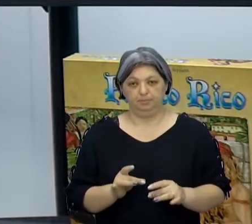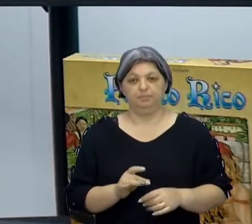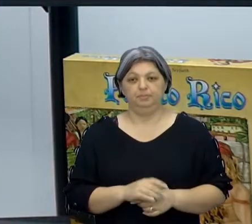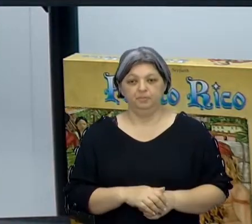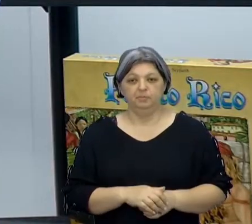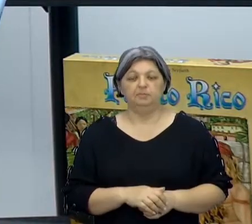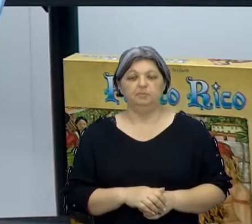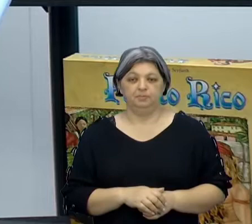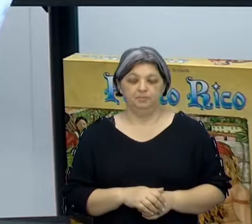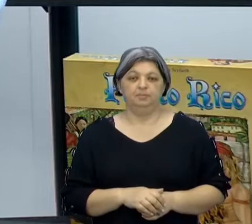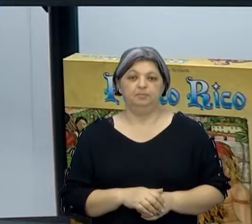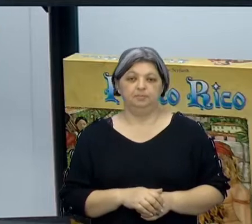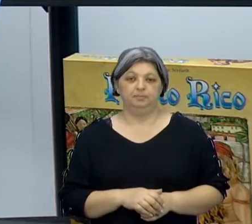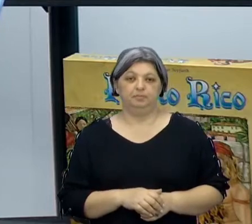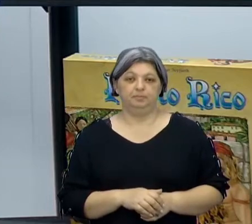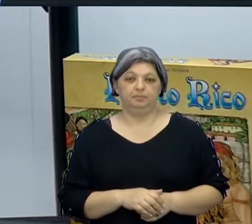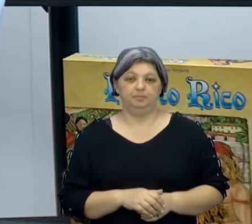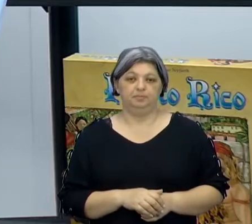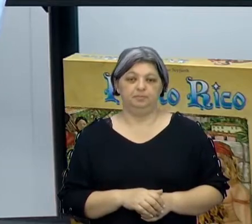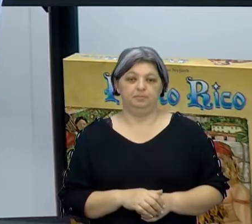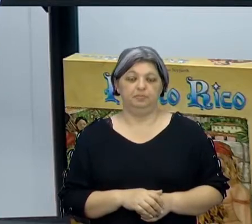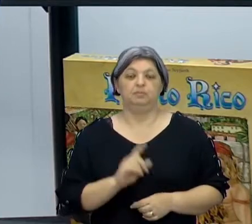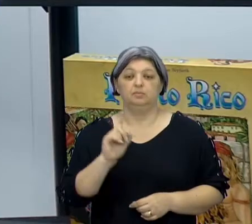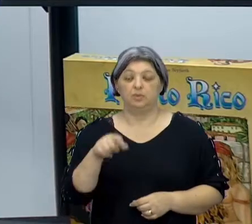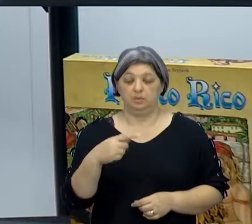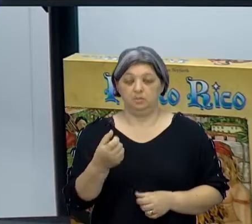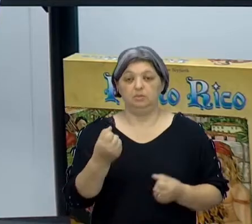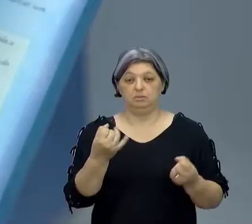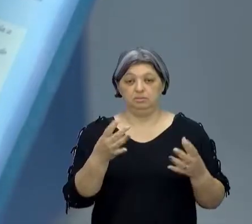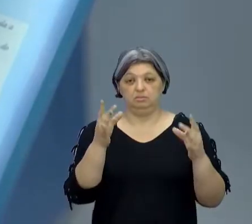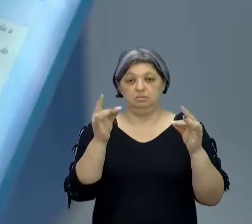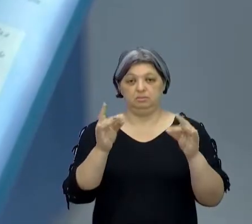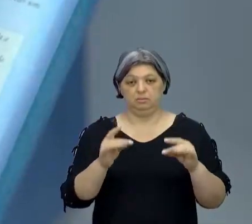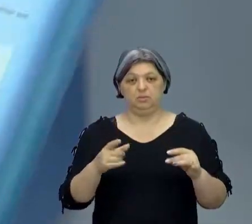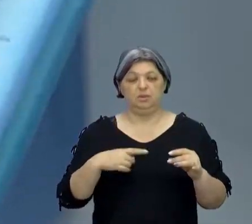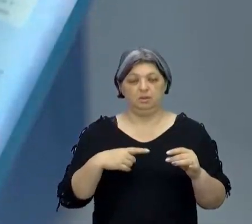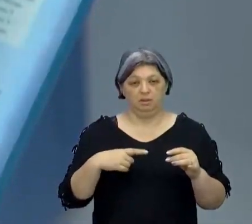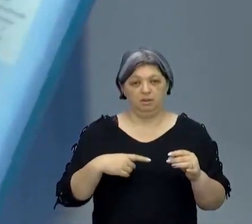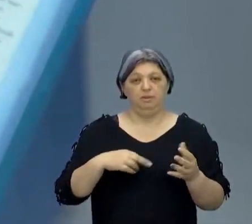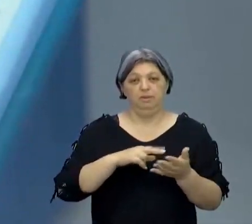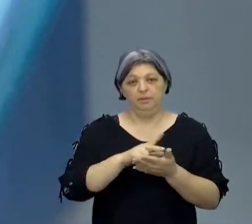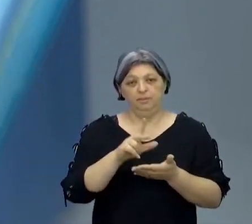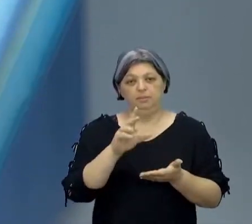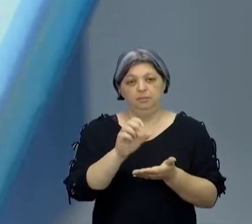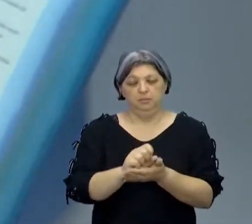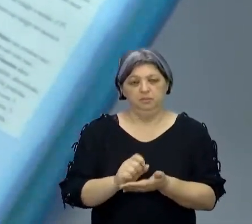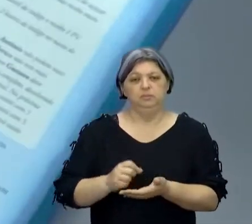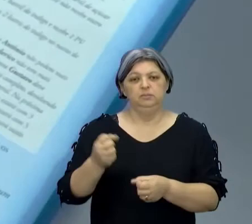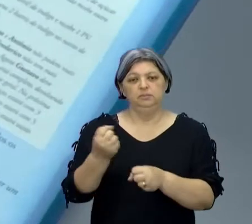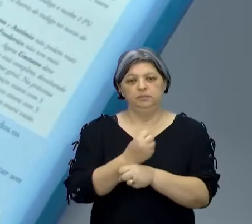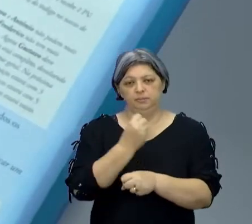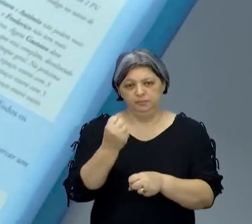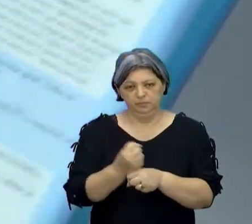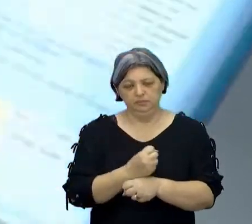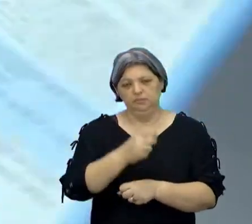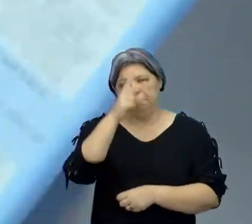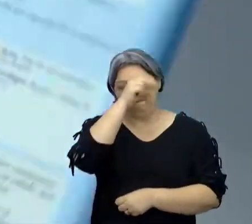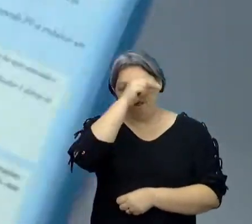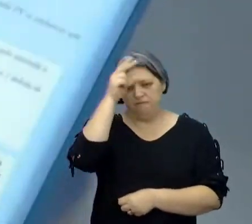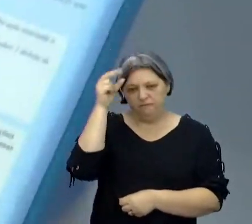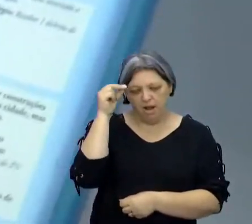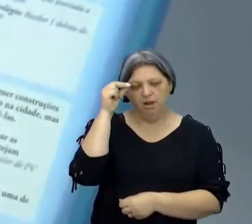claro que eu não vou fazer isso com vocês, mas ele explica cada uma delas. Então você tem o colono, você tem o construtor, você tem o prefeito,